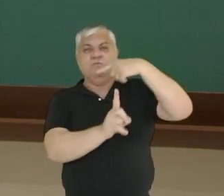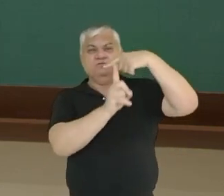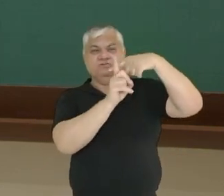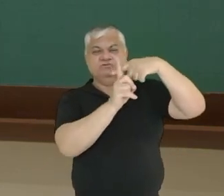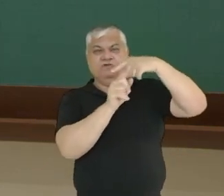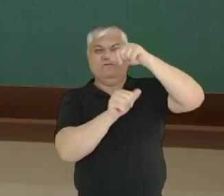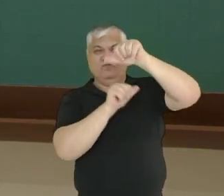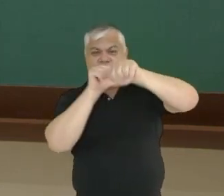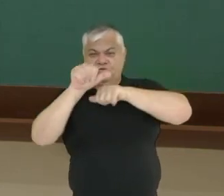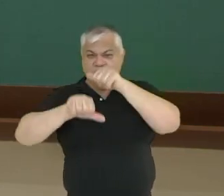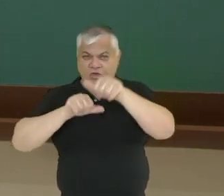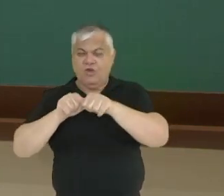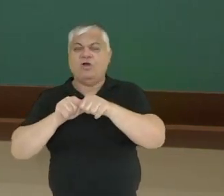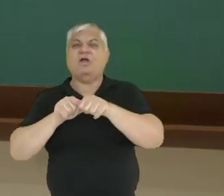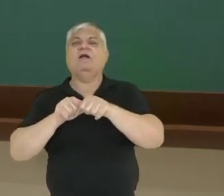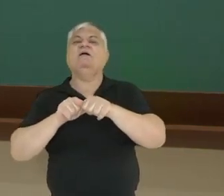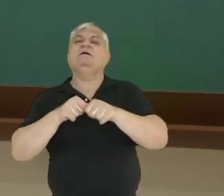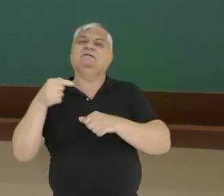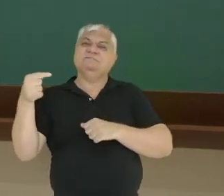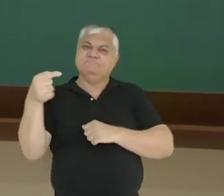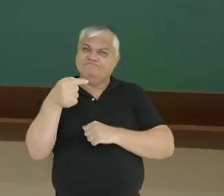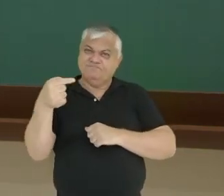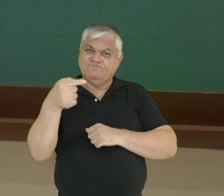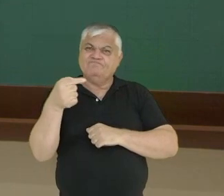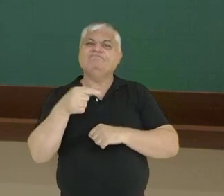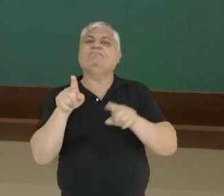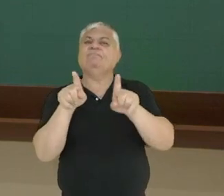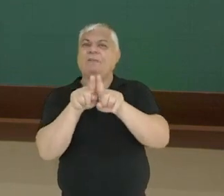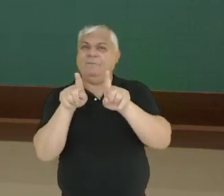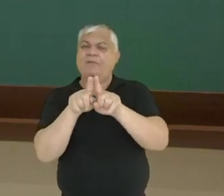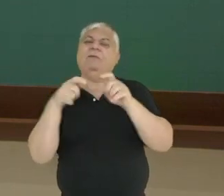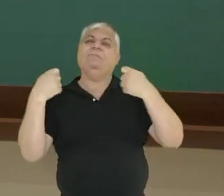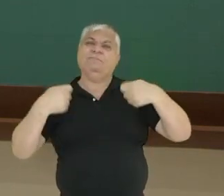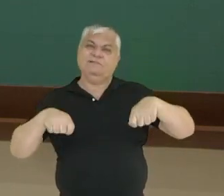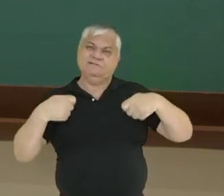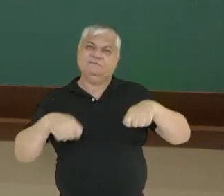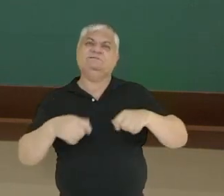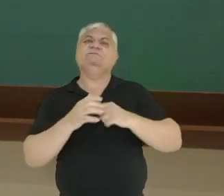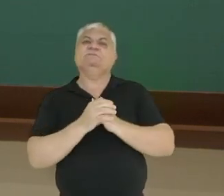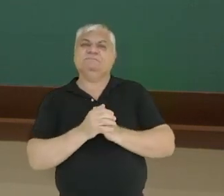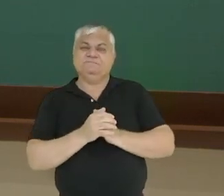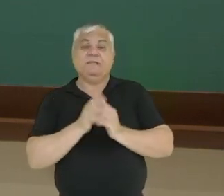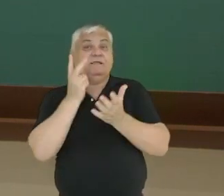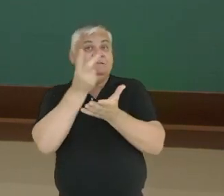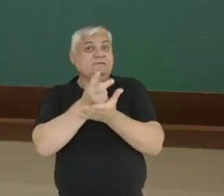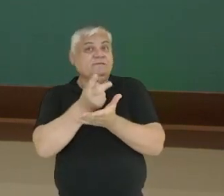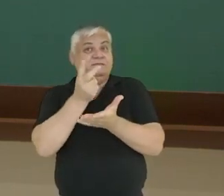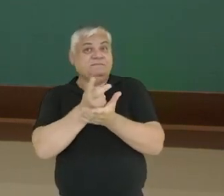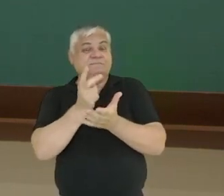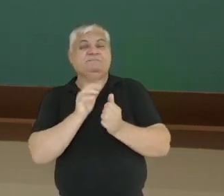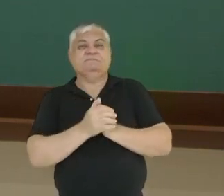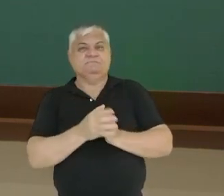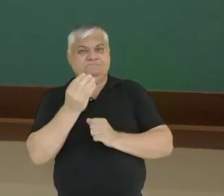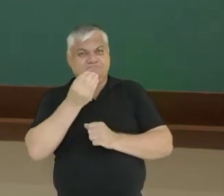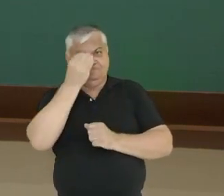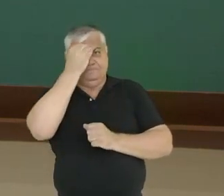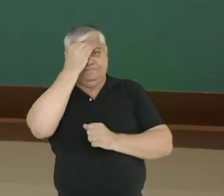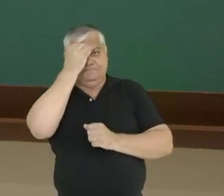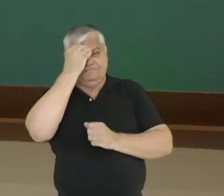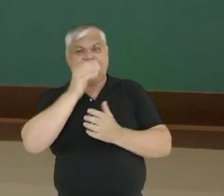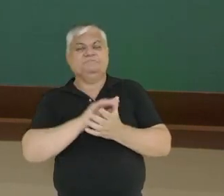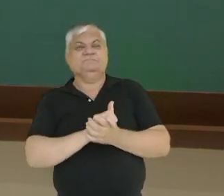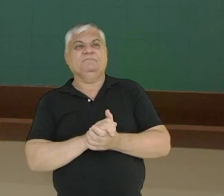outro lado da igualdade, você tem que mudar a operação desse termo. Então, não esqueçam